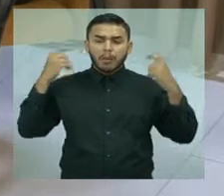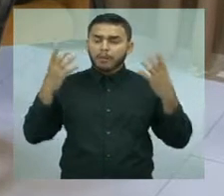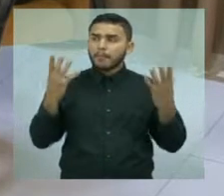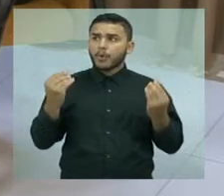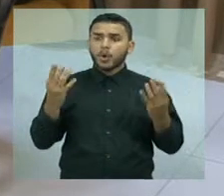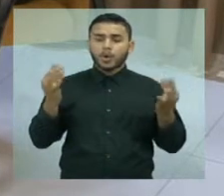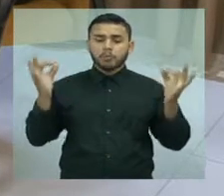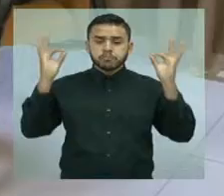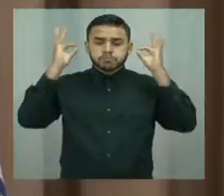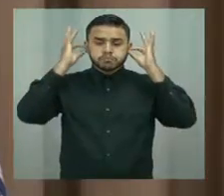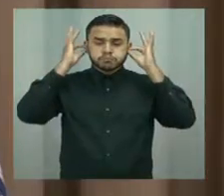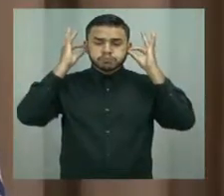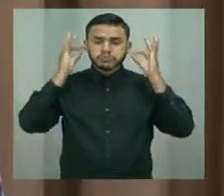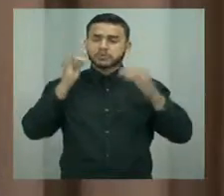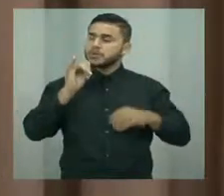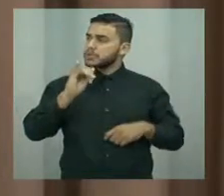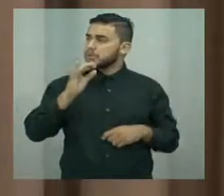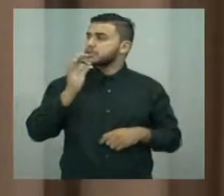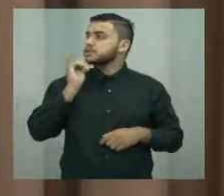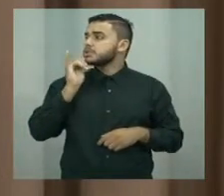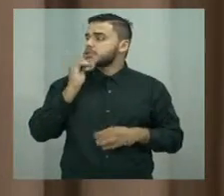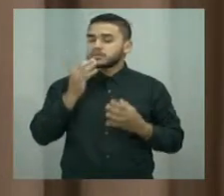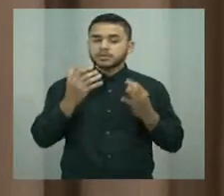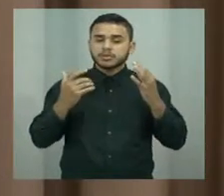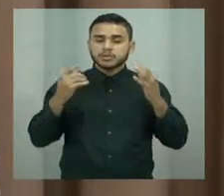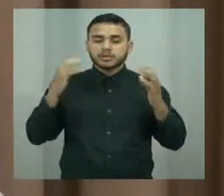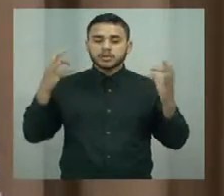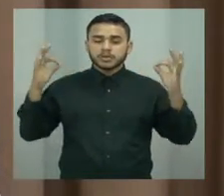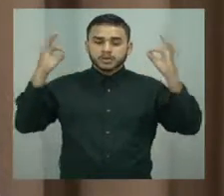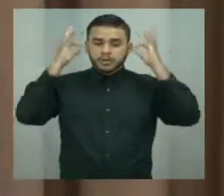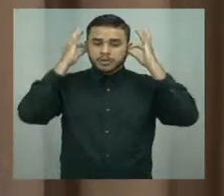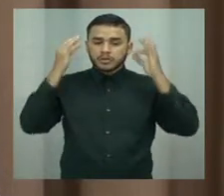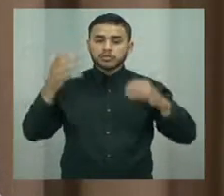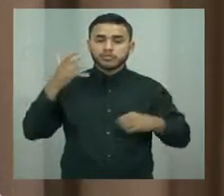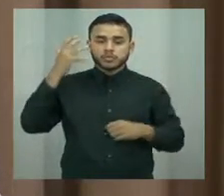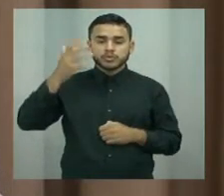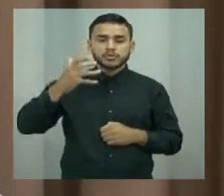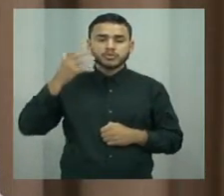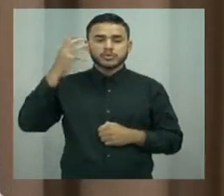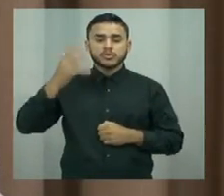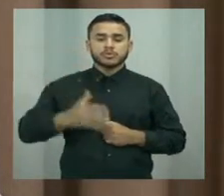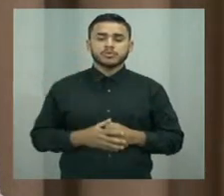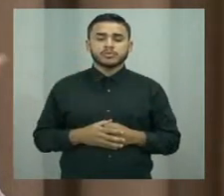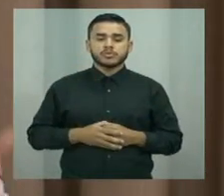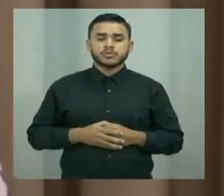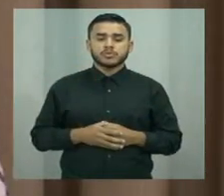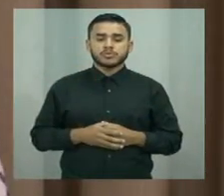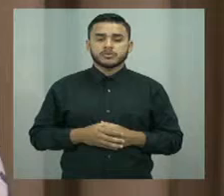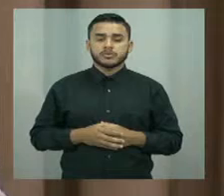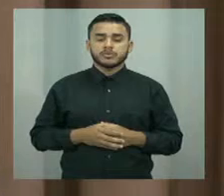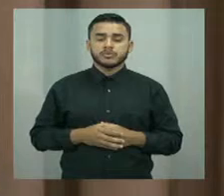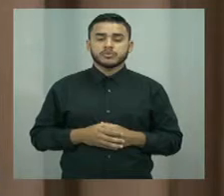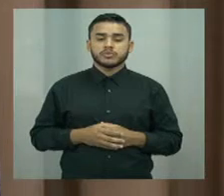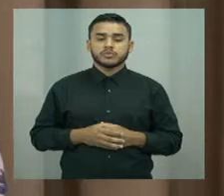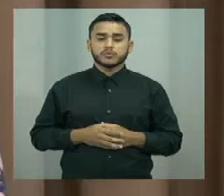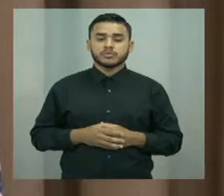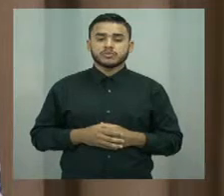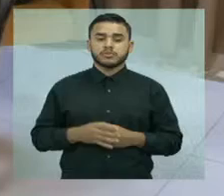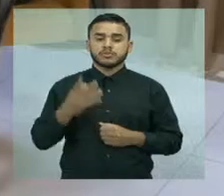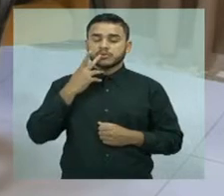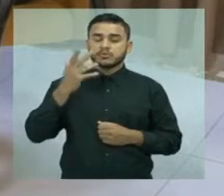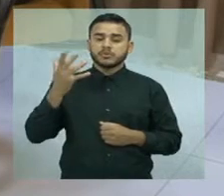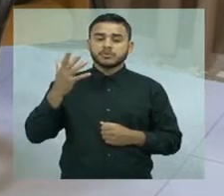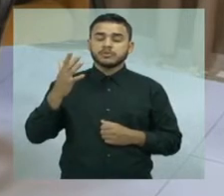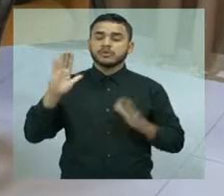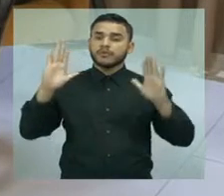diversas formas, como eu te falei, exposição a som. utilizando em festa, exposição